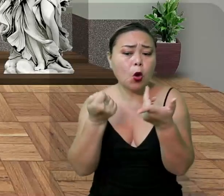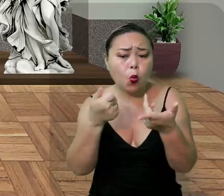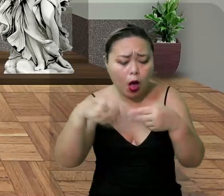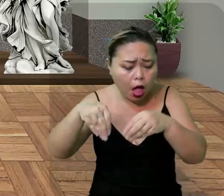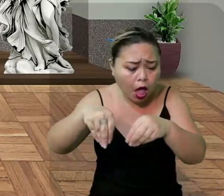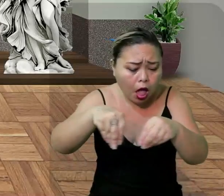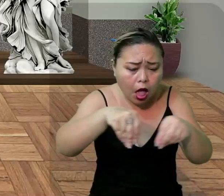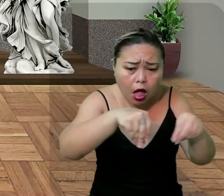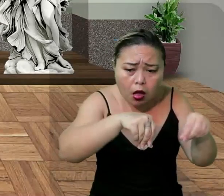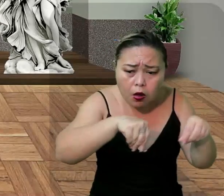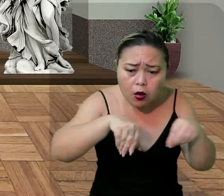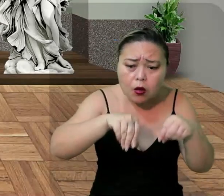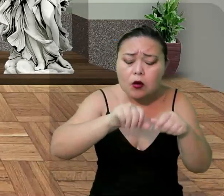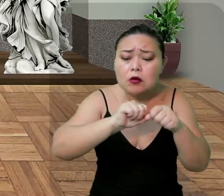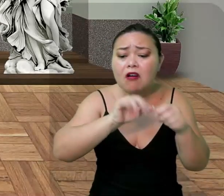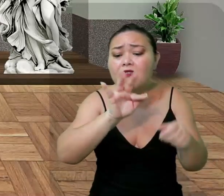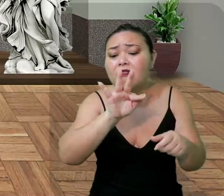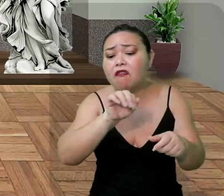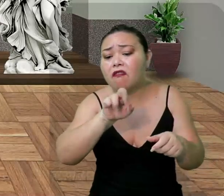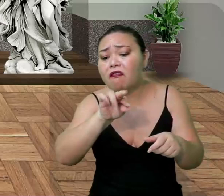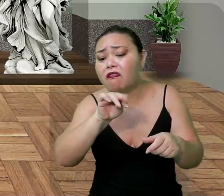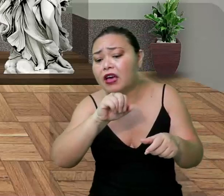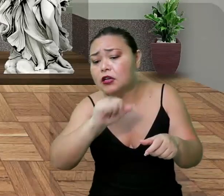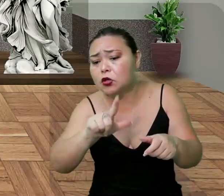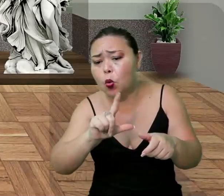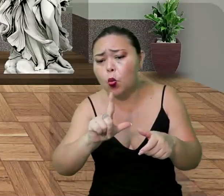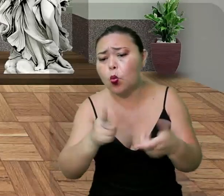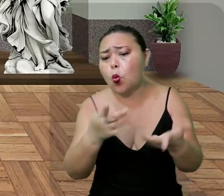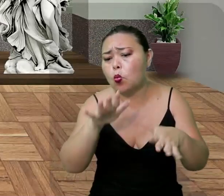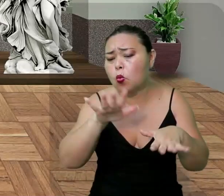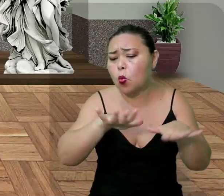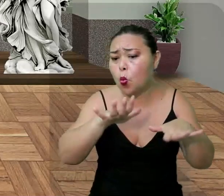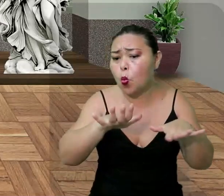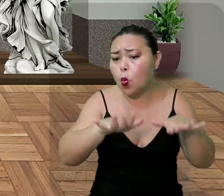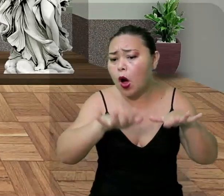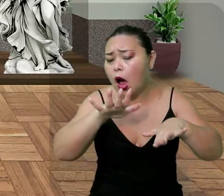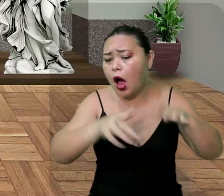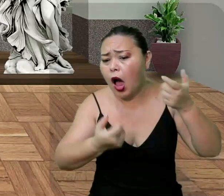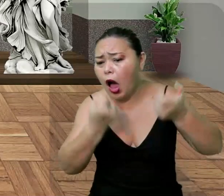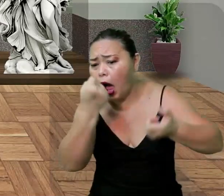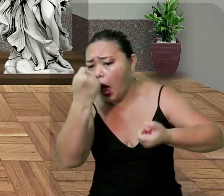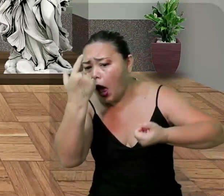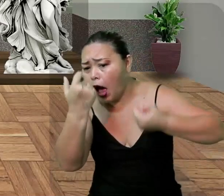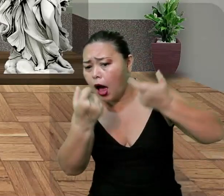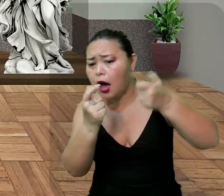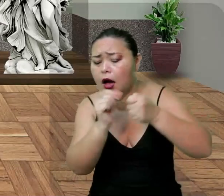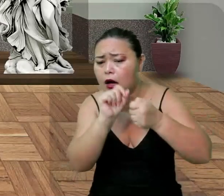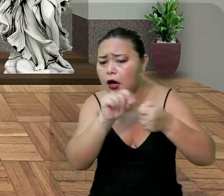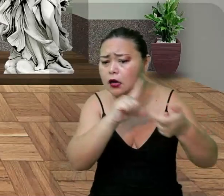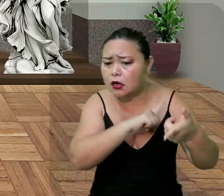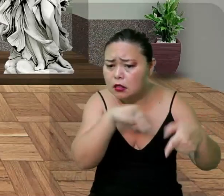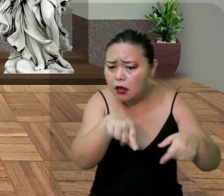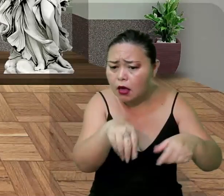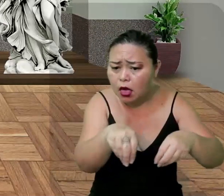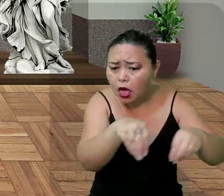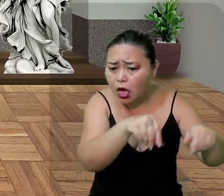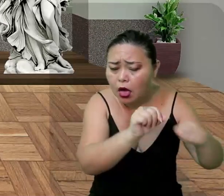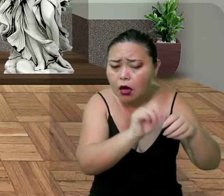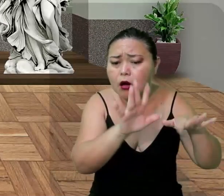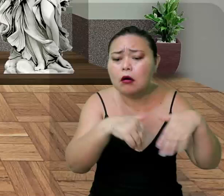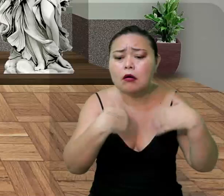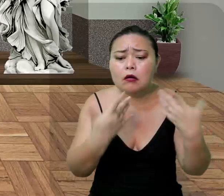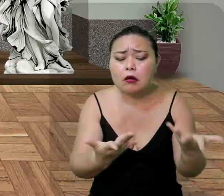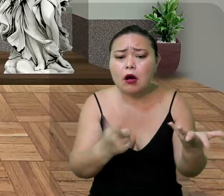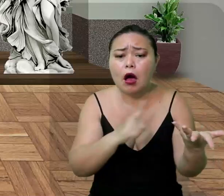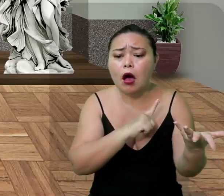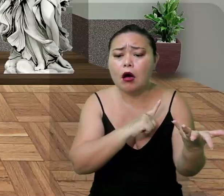que tem fértil já são raras. Né? A produção não é o suficiente para alcançar a população.